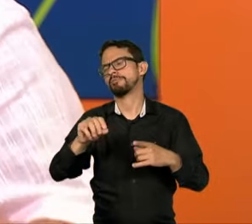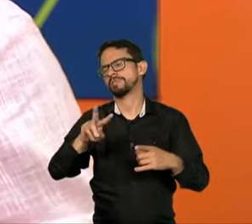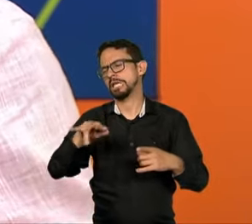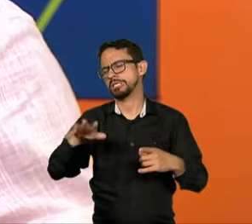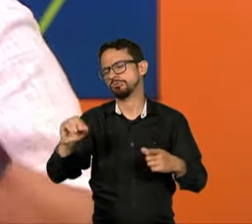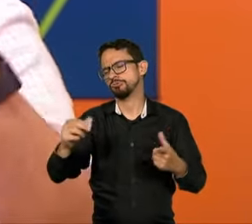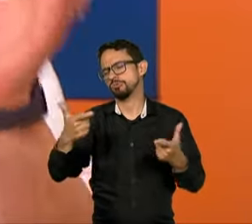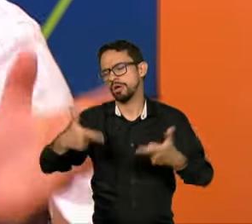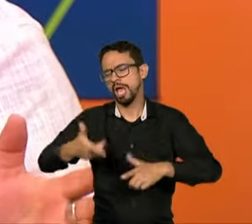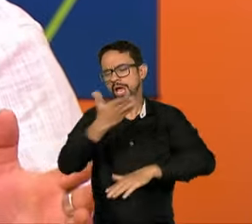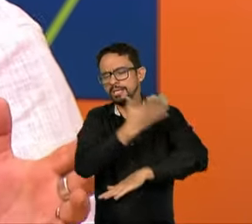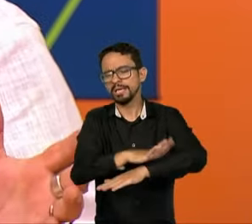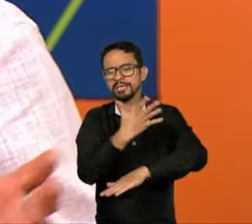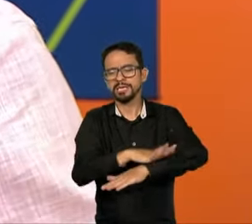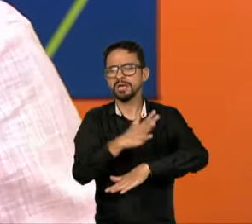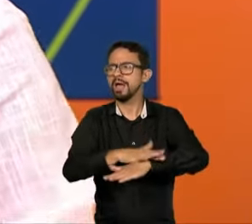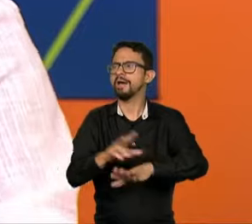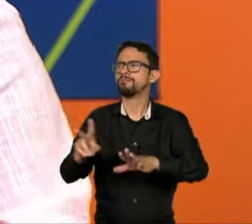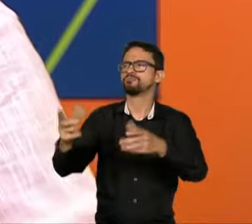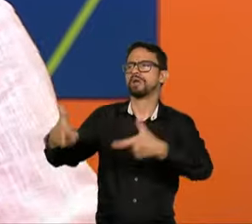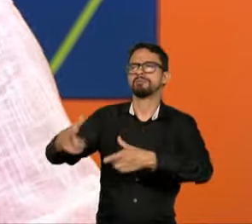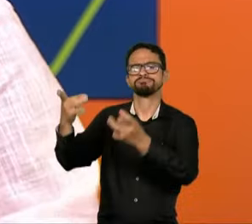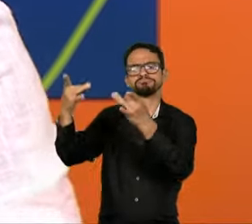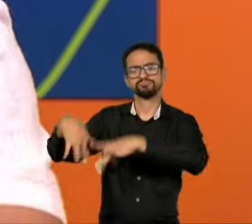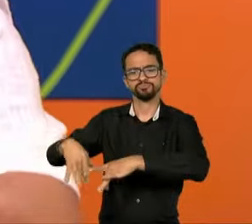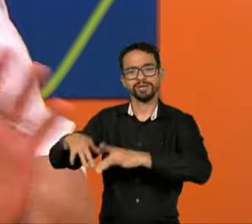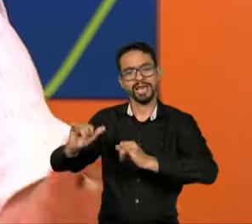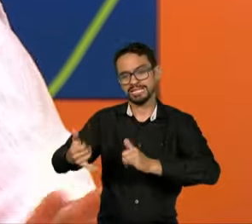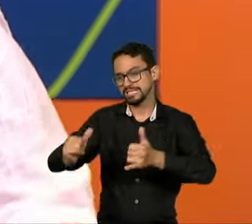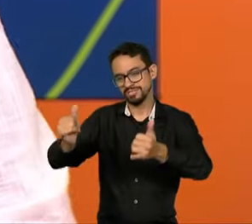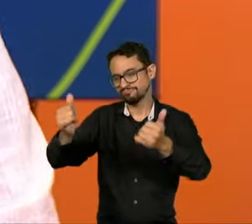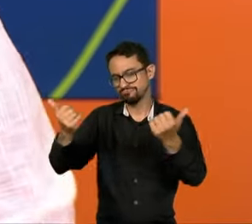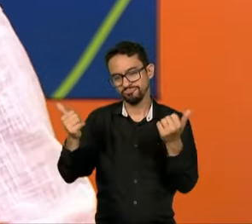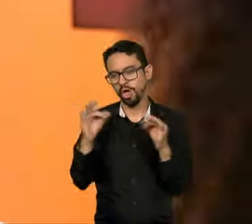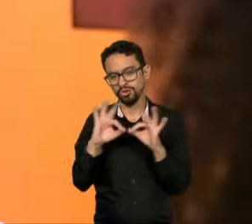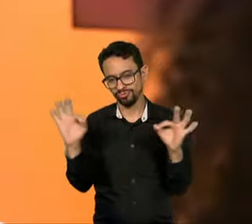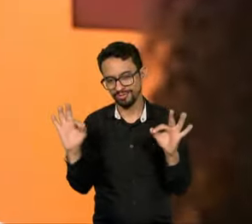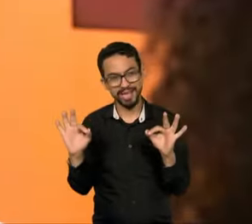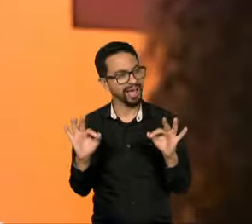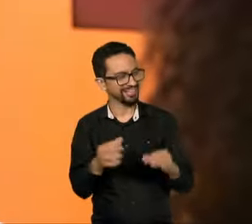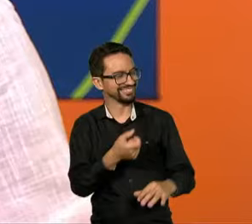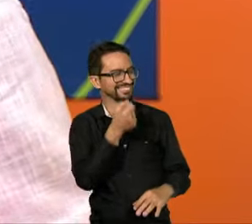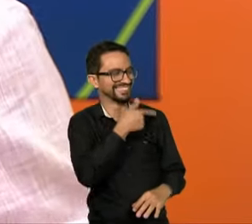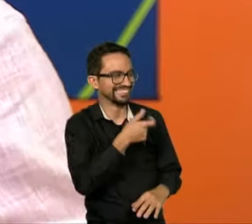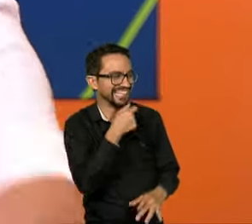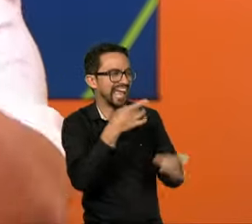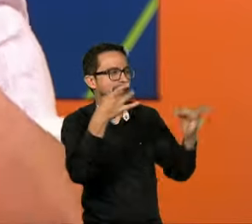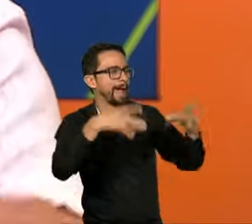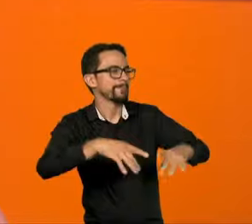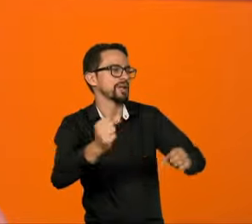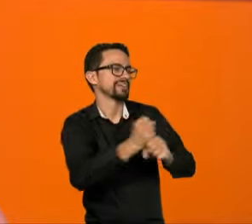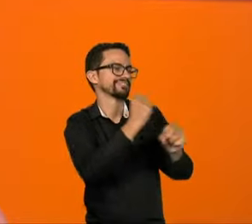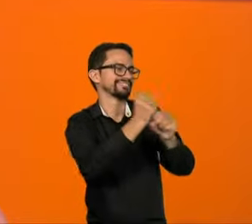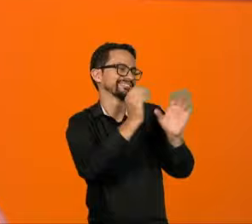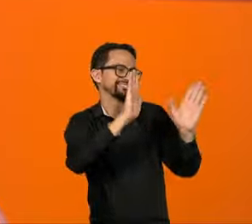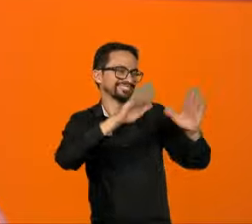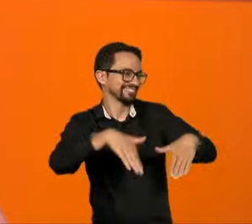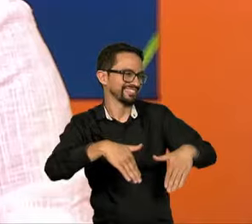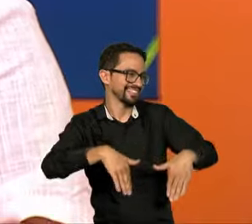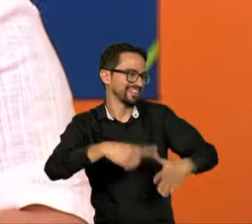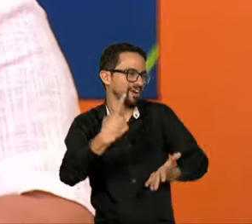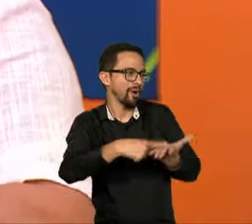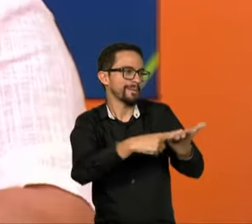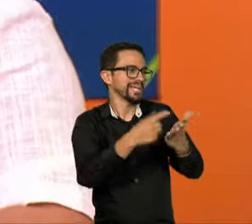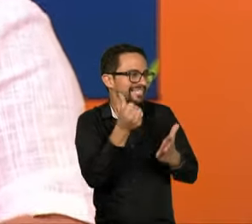mundo usava para ensaiar, porque era uma obra abandonada. Então... tinha energia e tinha um lugar... uma obra abandonada. Uma obra abandonada. E monta um barzinho na obra abandonada que